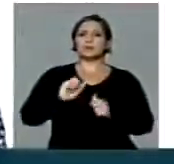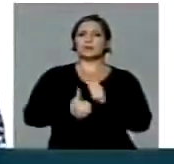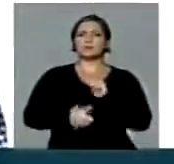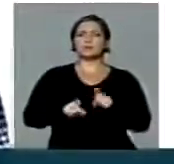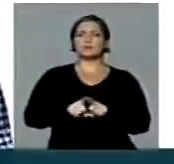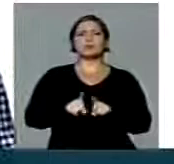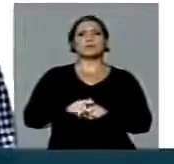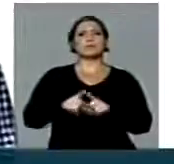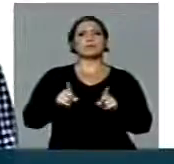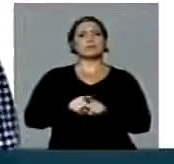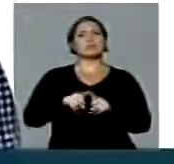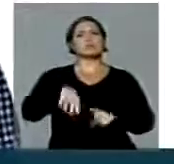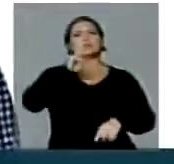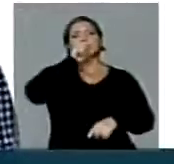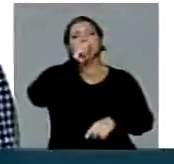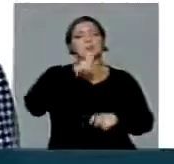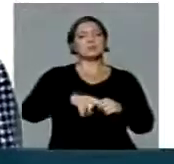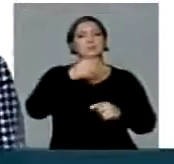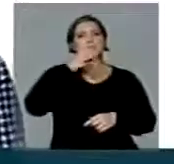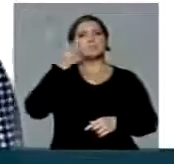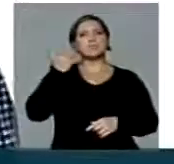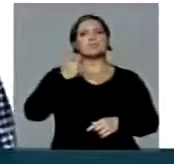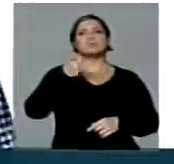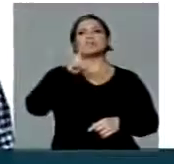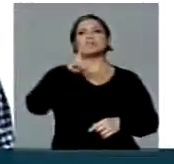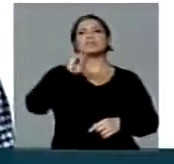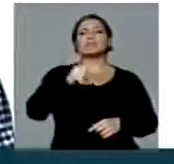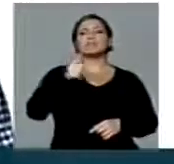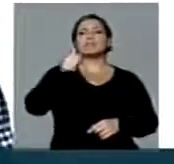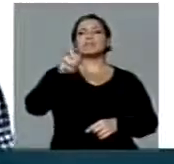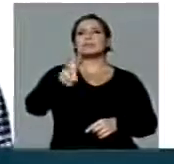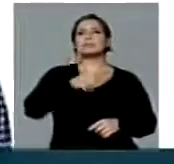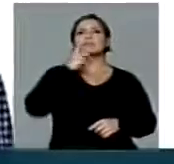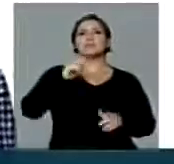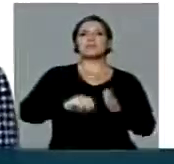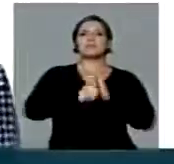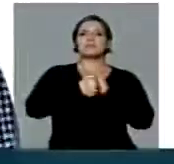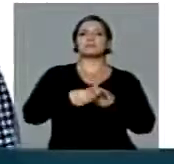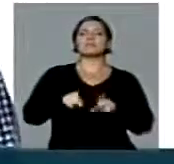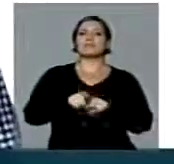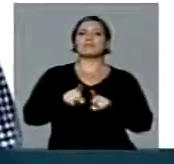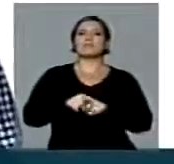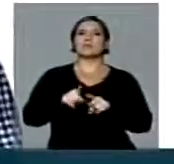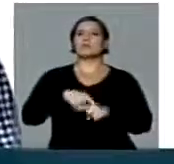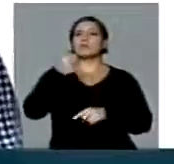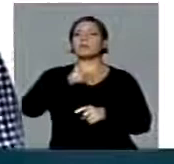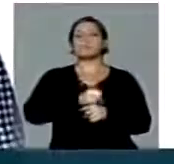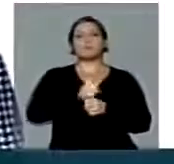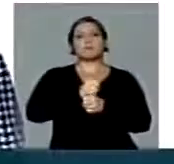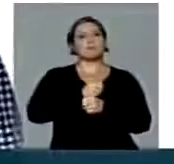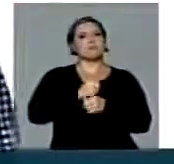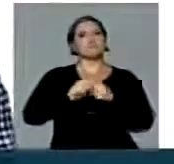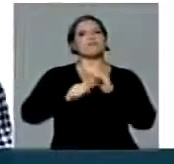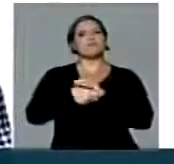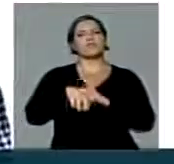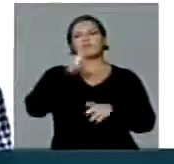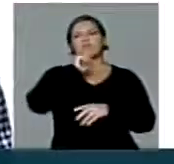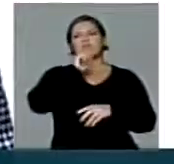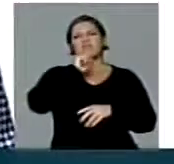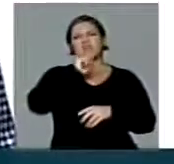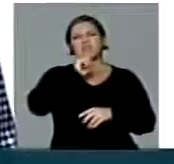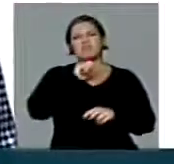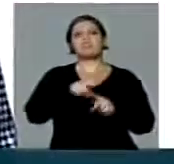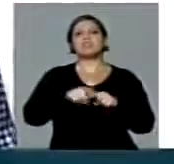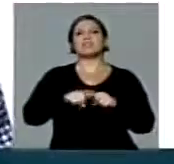e torcedores, sábado, dia 15, depois de ficar fechado e deteriorando durante 10 anos. O compromisso